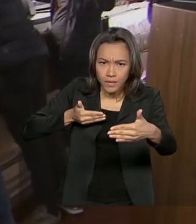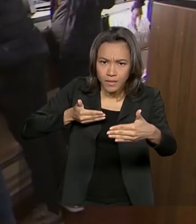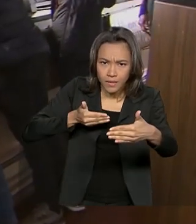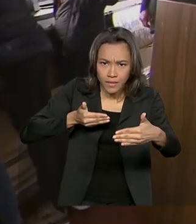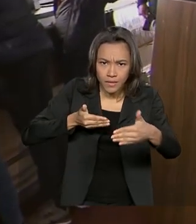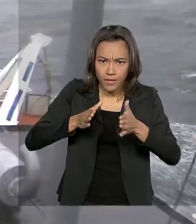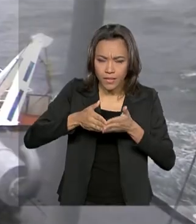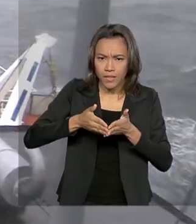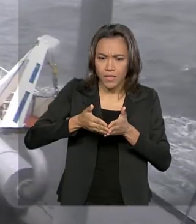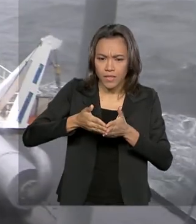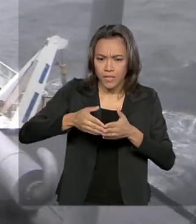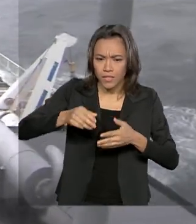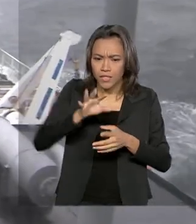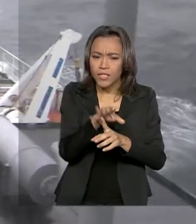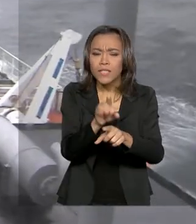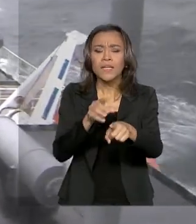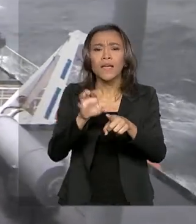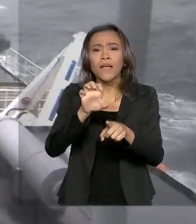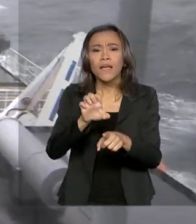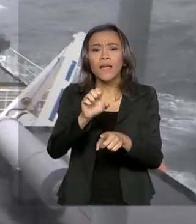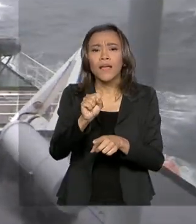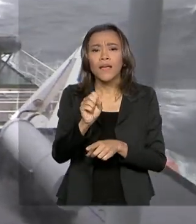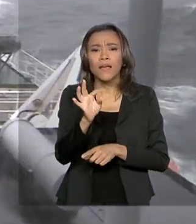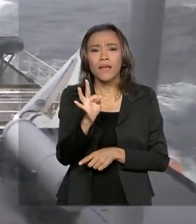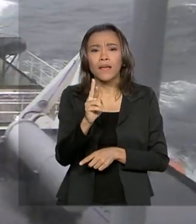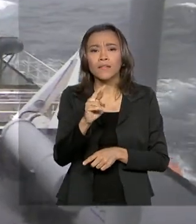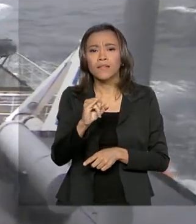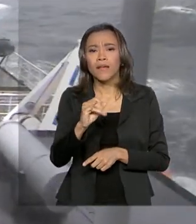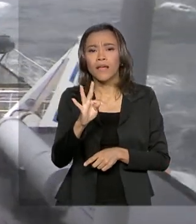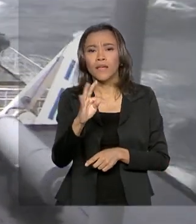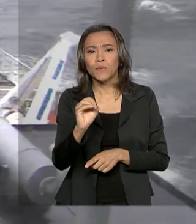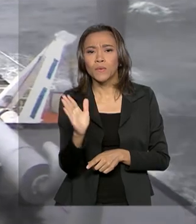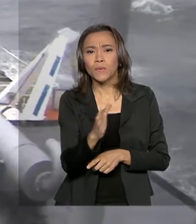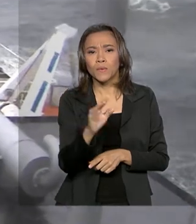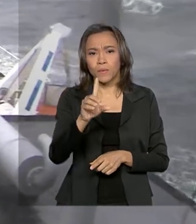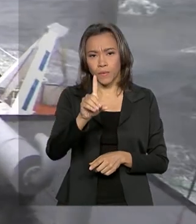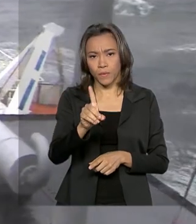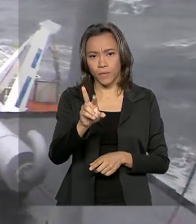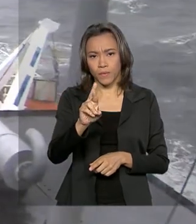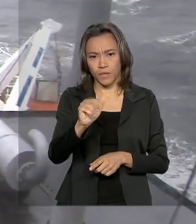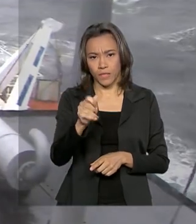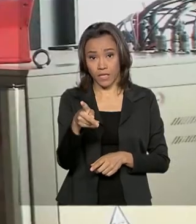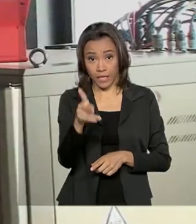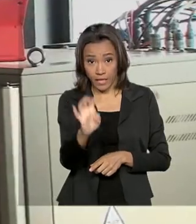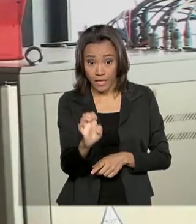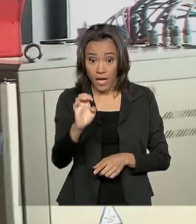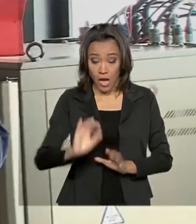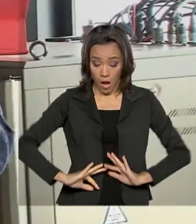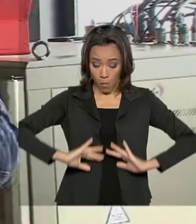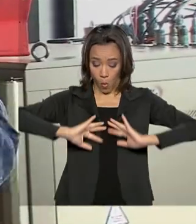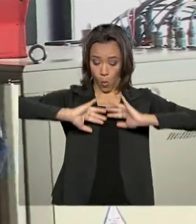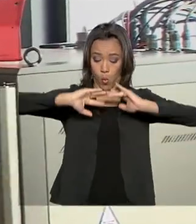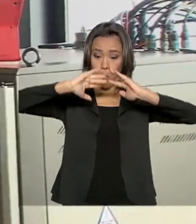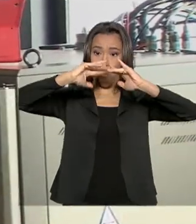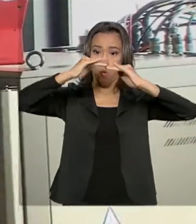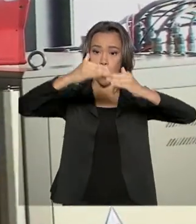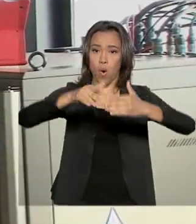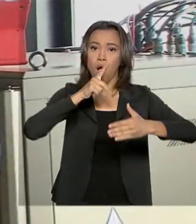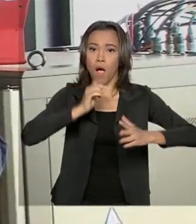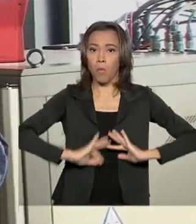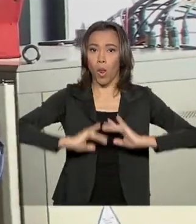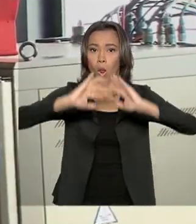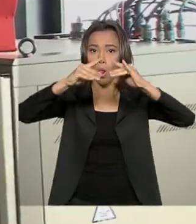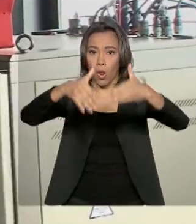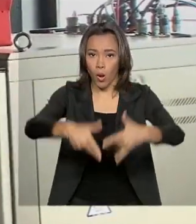Drake. A previsão da meteorologia indicou que as ondas ultrapassavam 6 metros de altura e o comandante resolveu